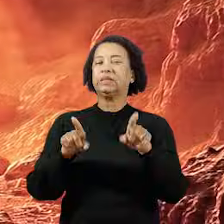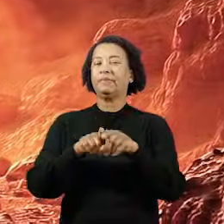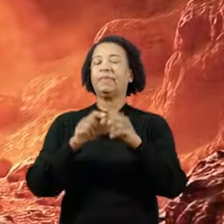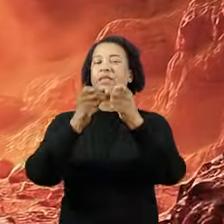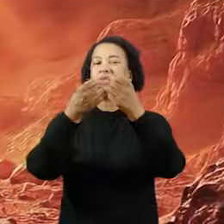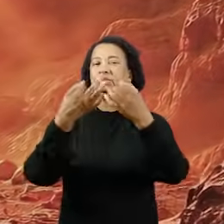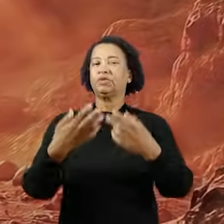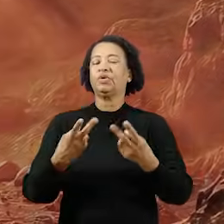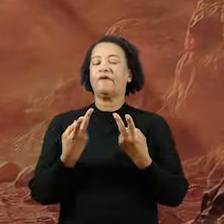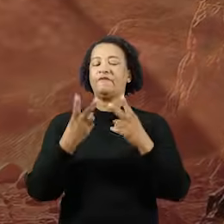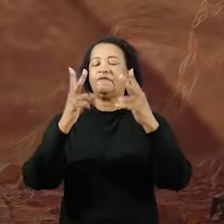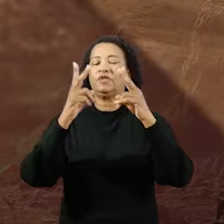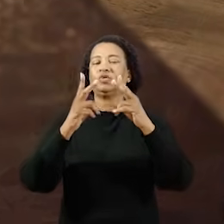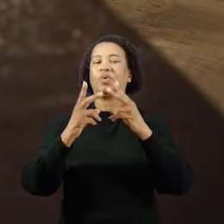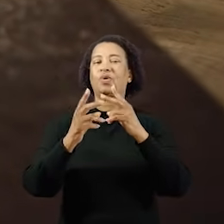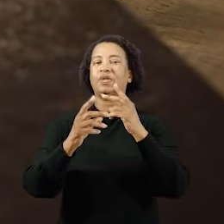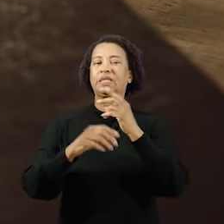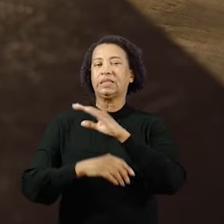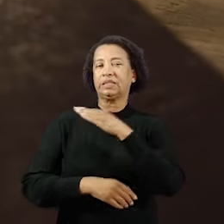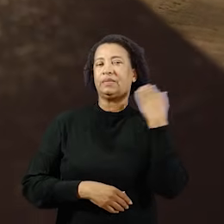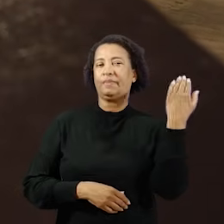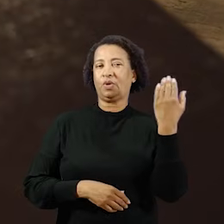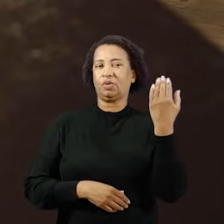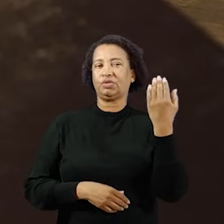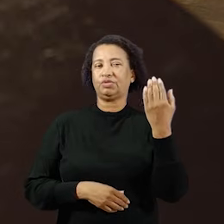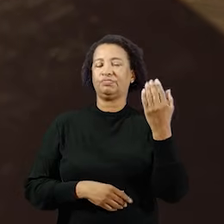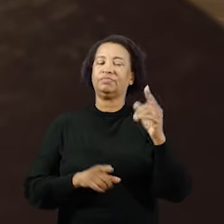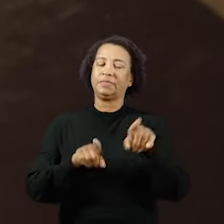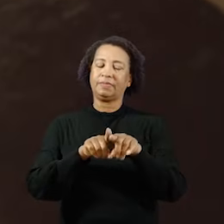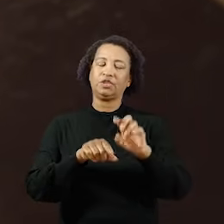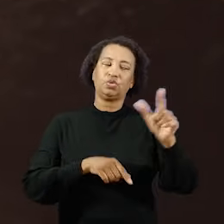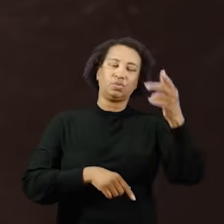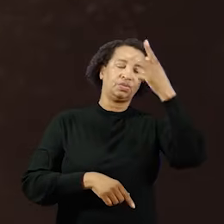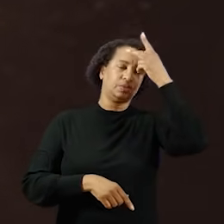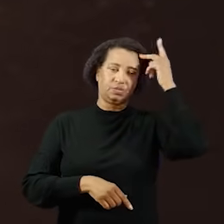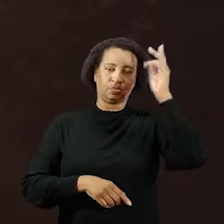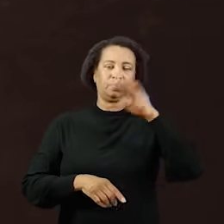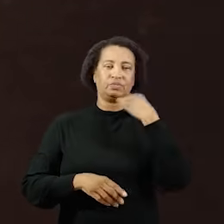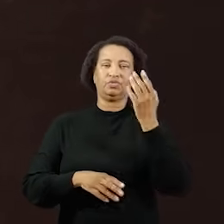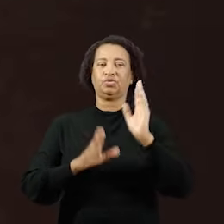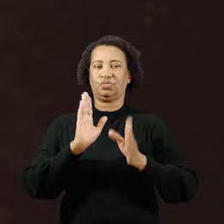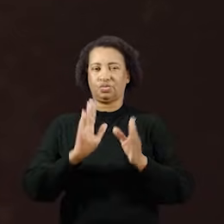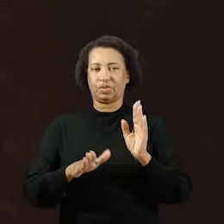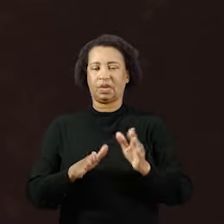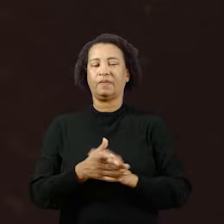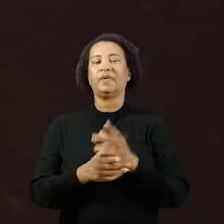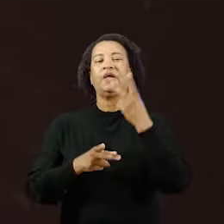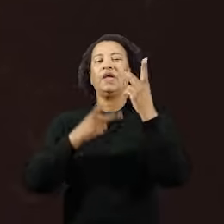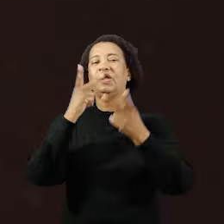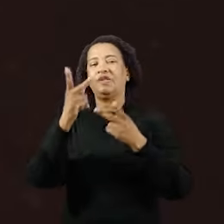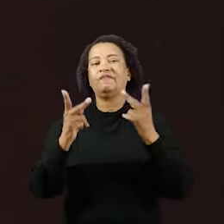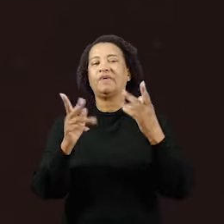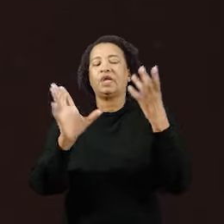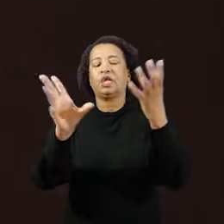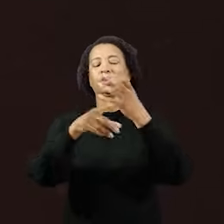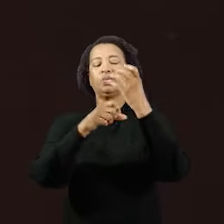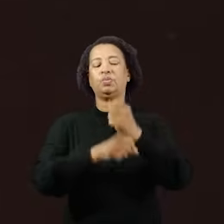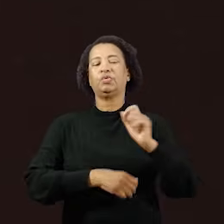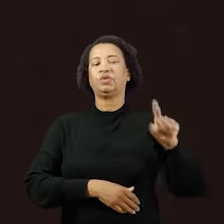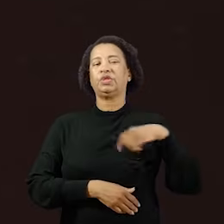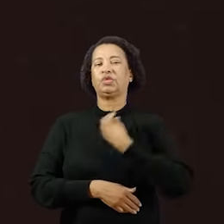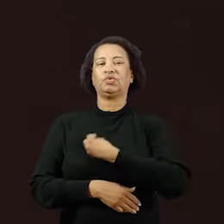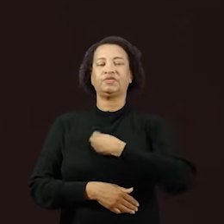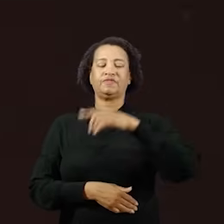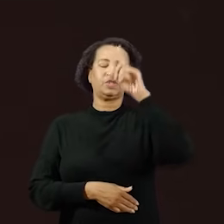morte e representa mais do que a ressurreição de Cristo ou dos crentes que já morreram. Paulo fala sobre a ressurreição do poder em nossas